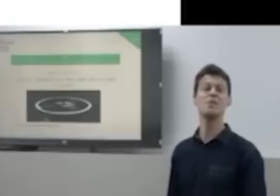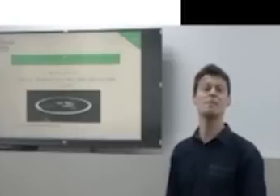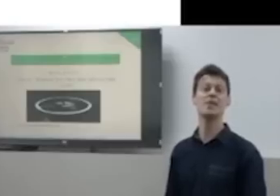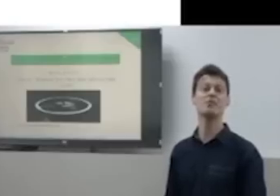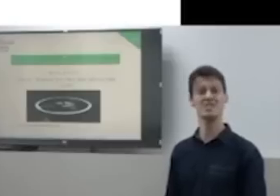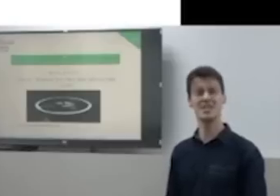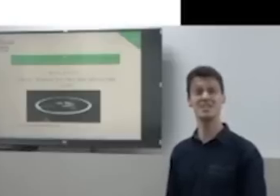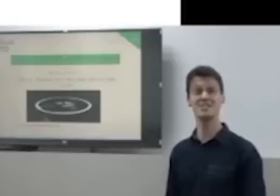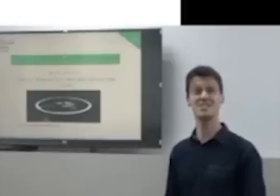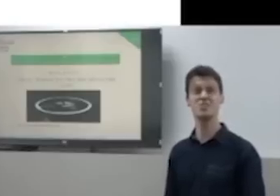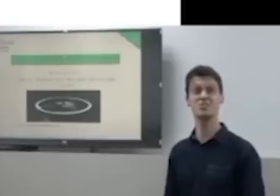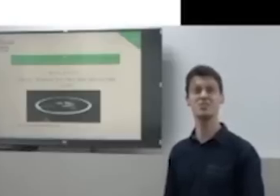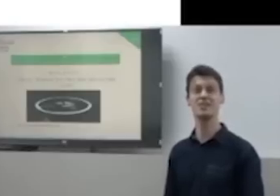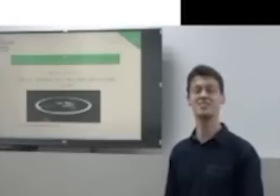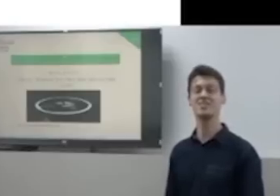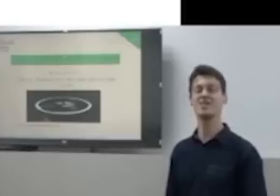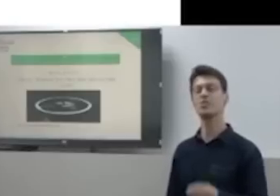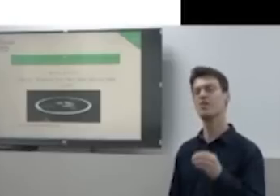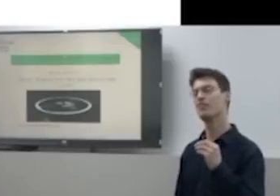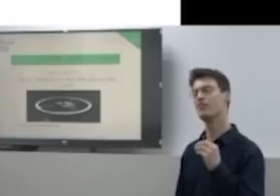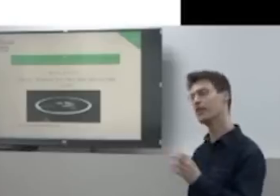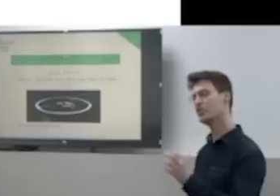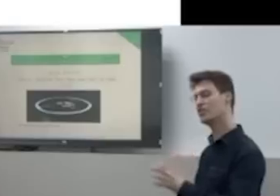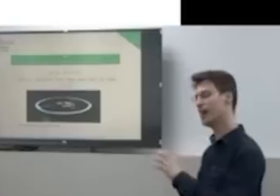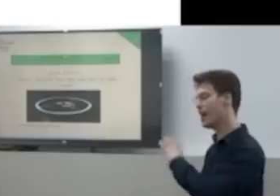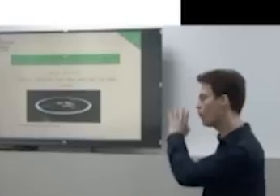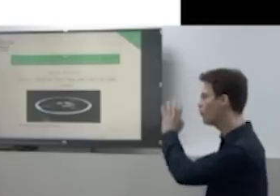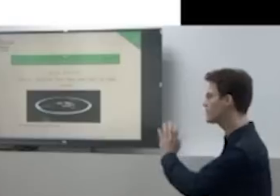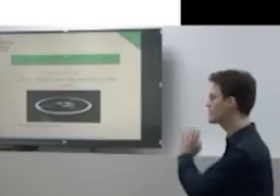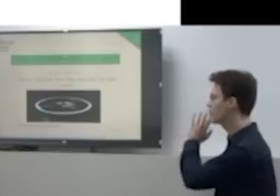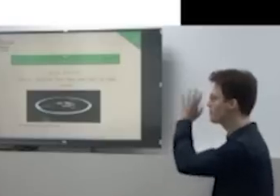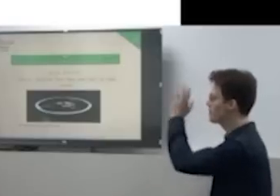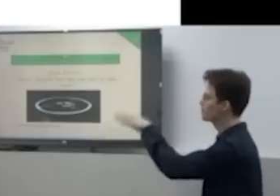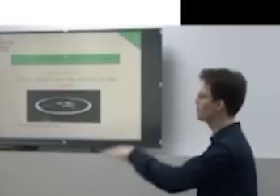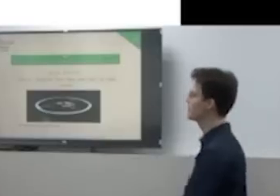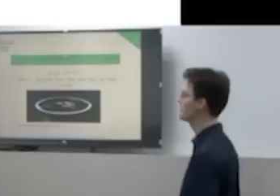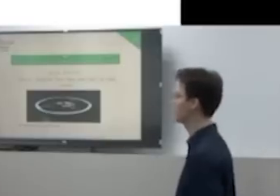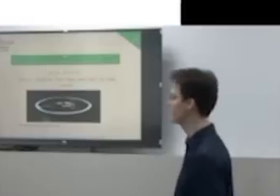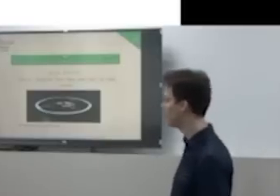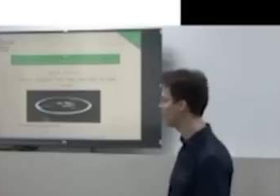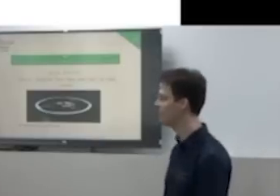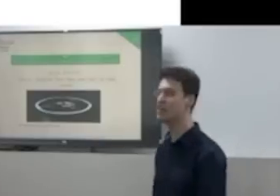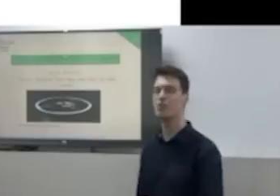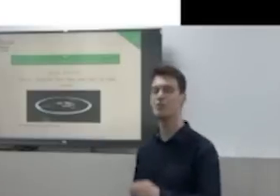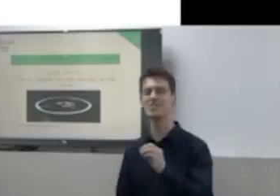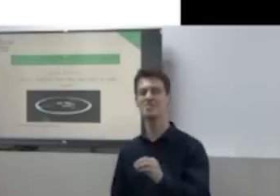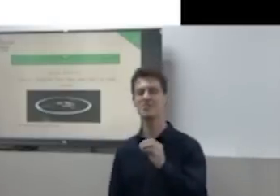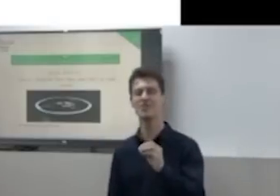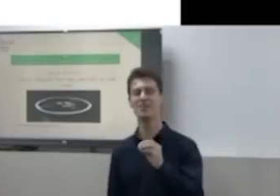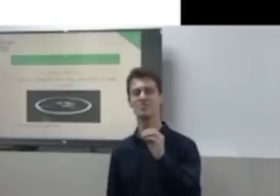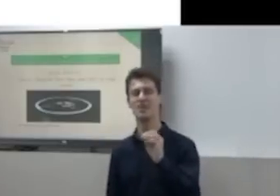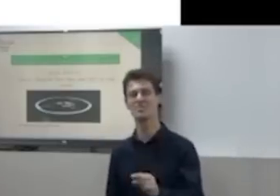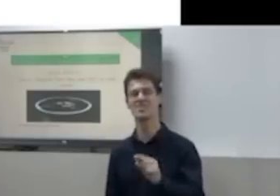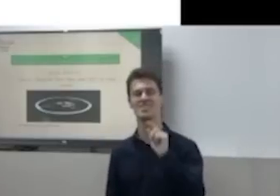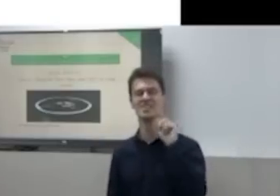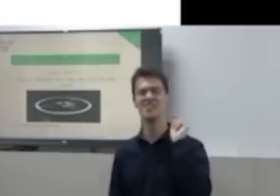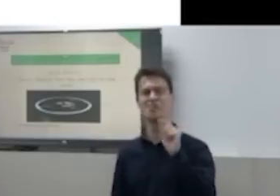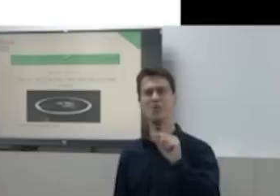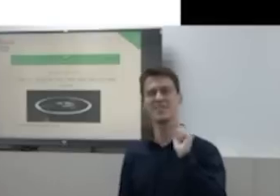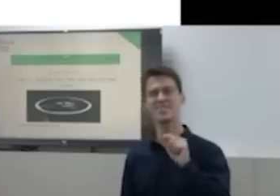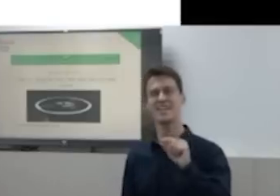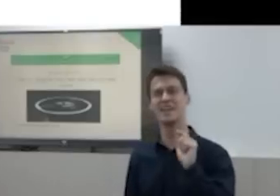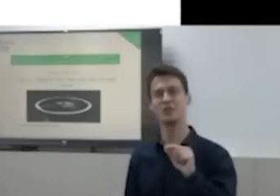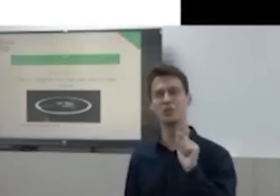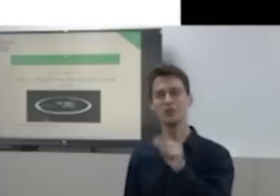um caderno para vocês que são estudantes. Então, vamos retirar algumas informações dessa tela. Como eu sempre falo para